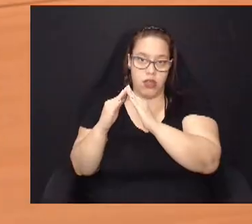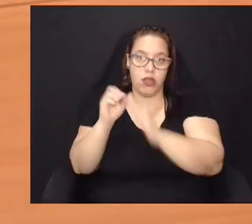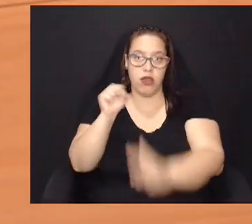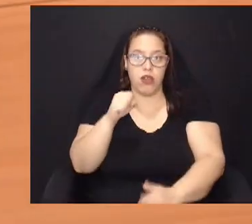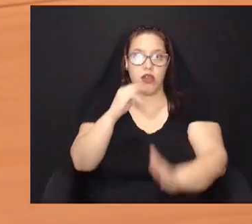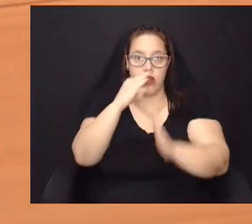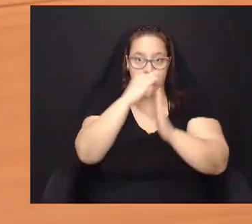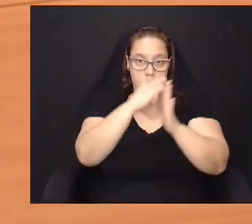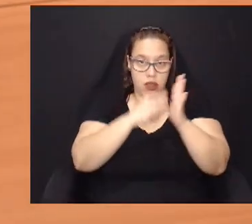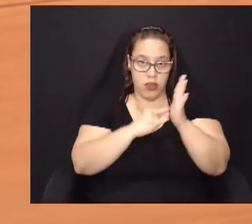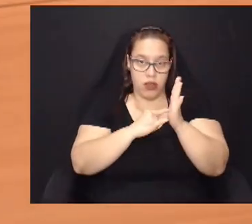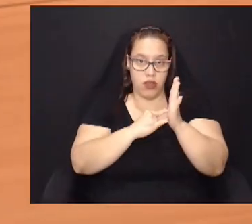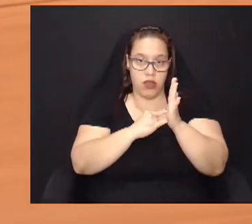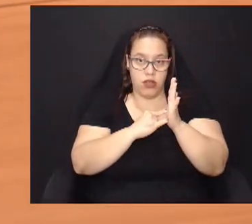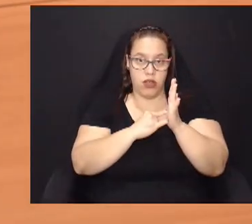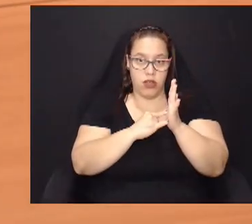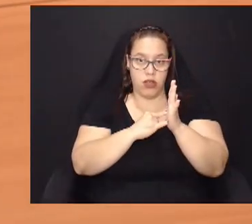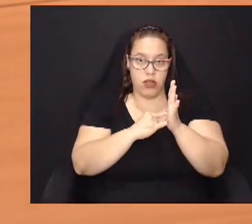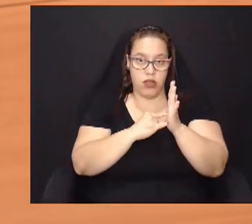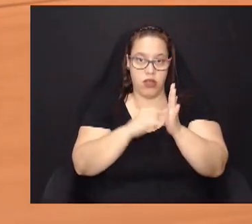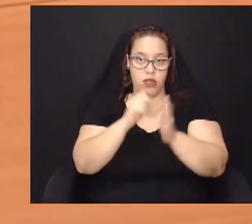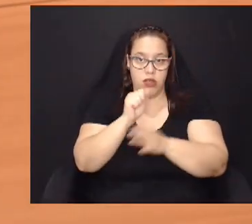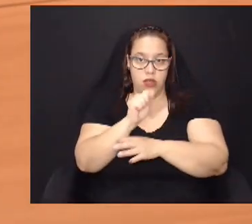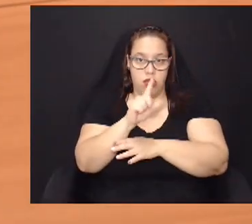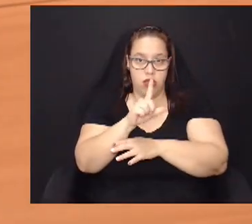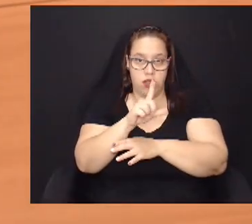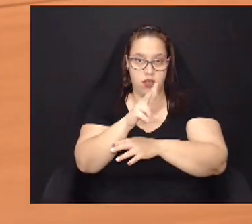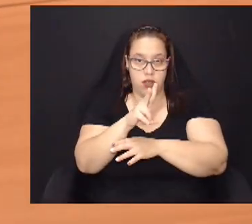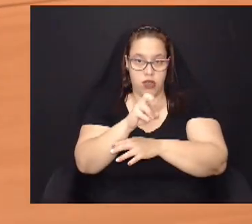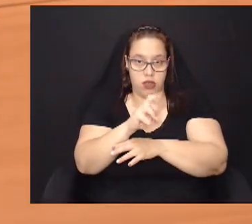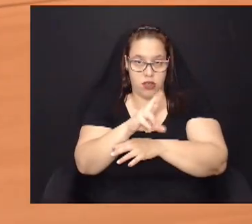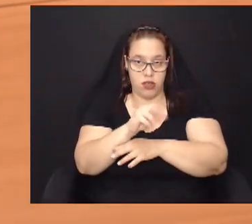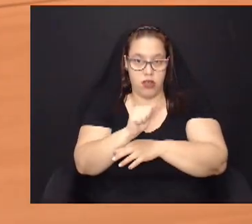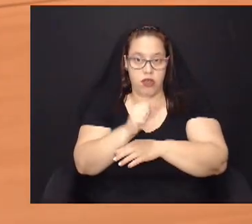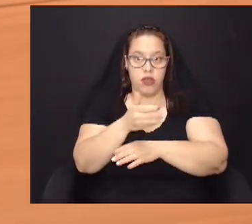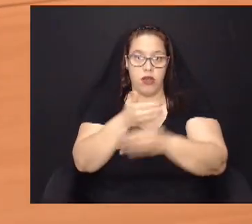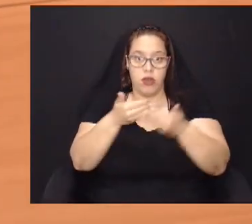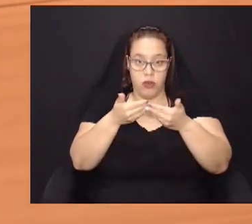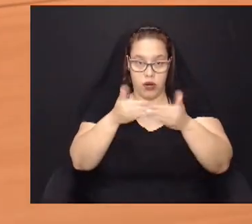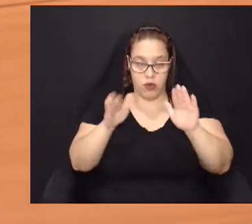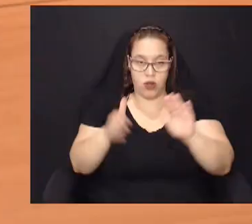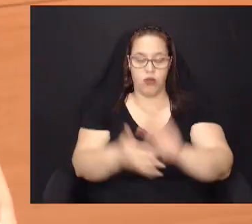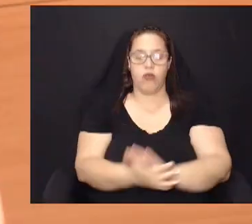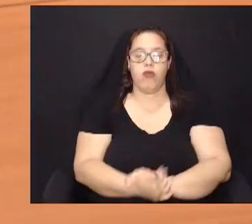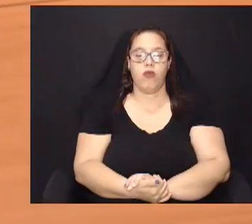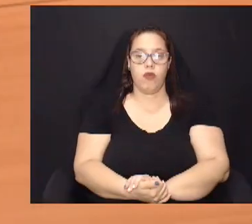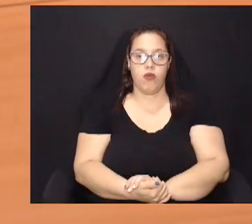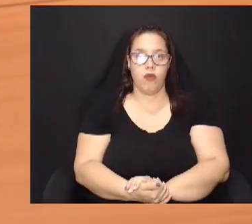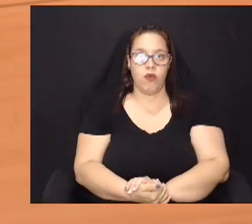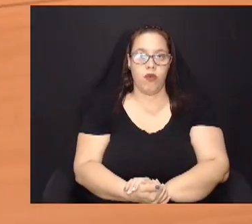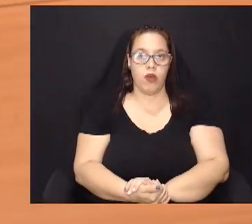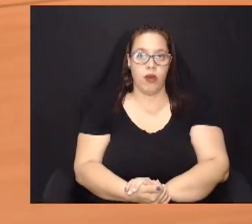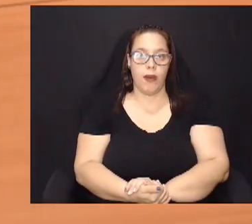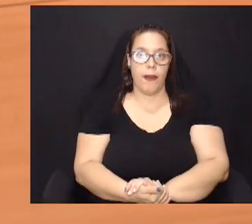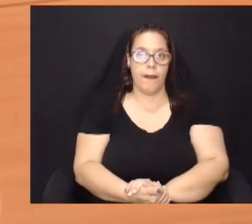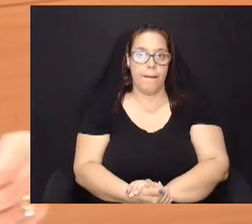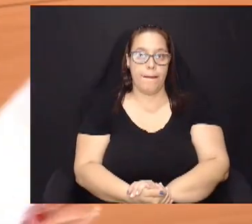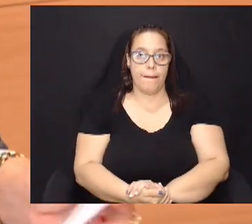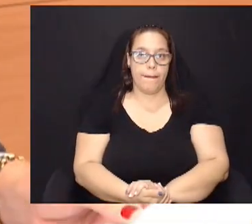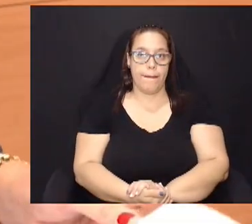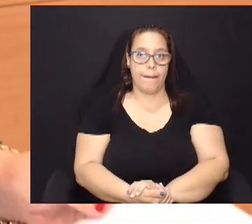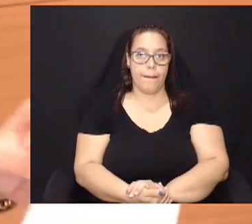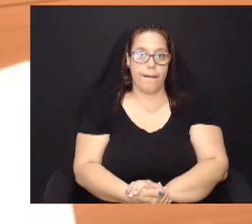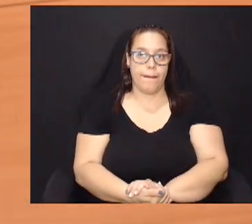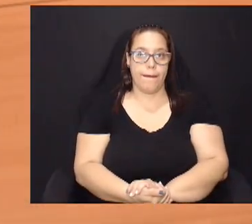documento passa a ser condição para o alvará de funcionamento. Tá? Com relação